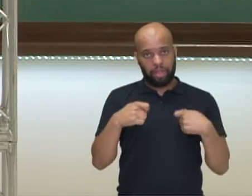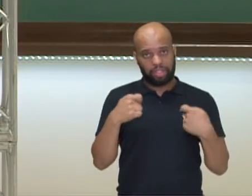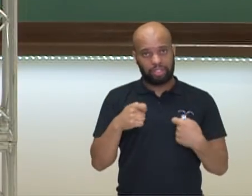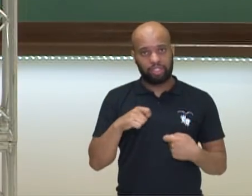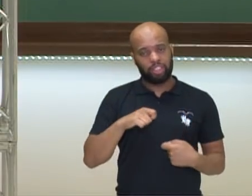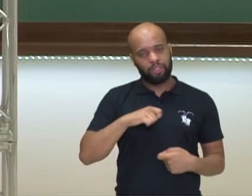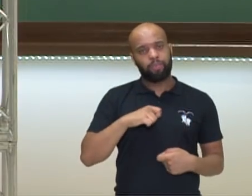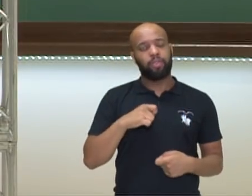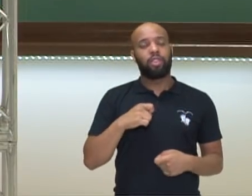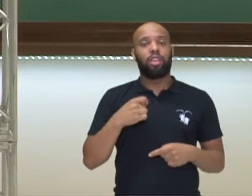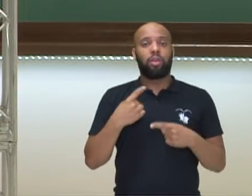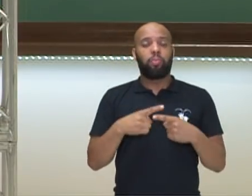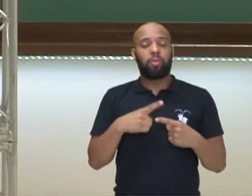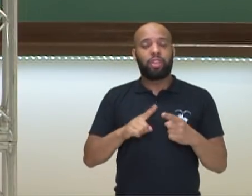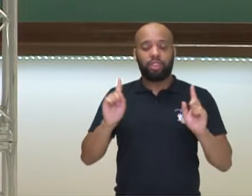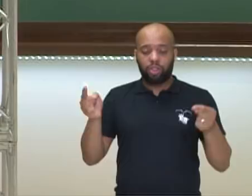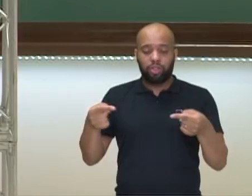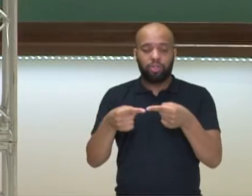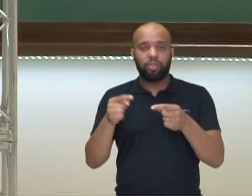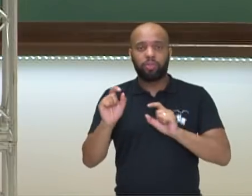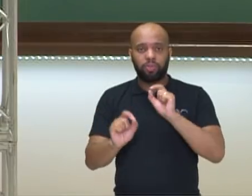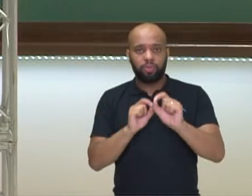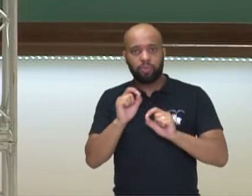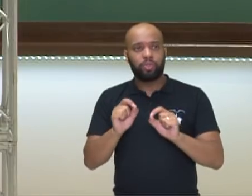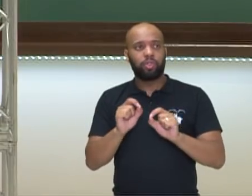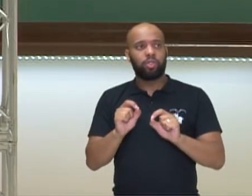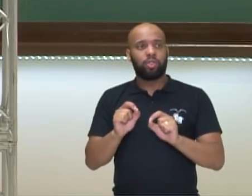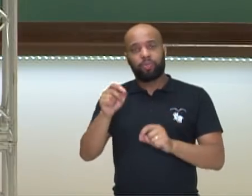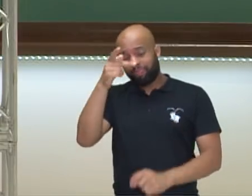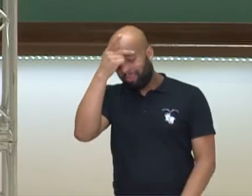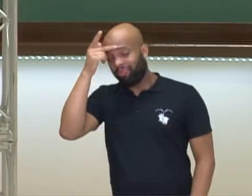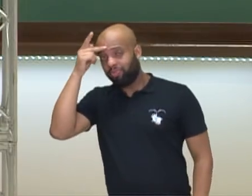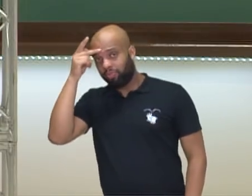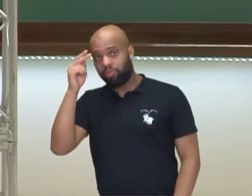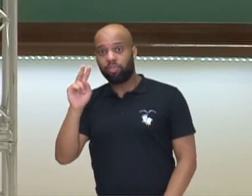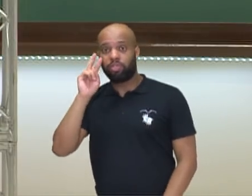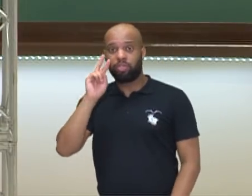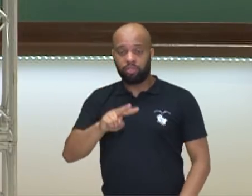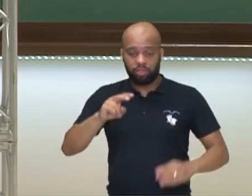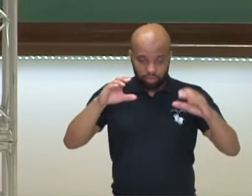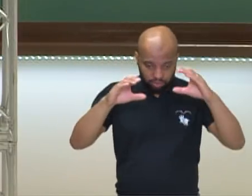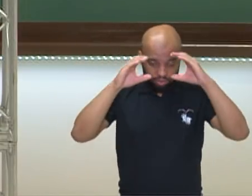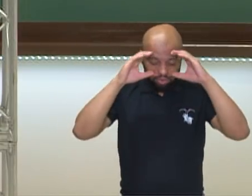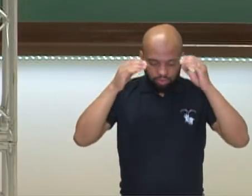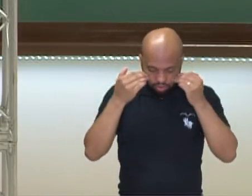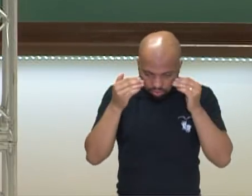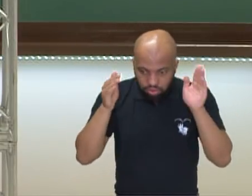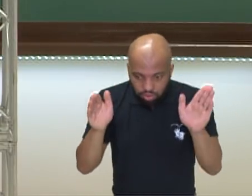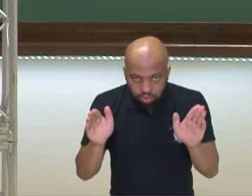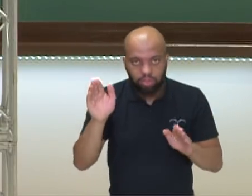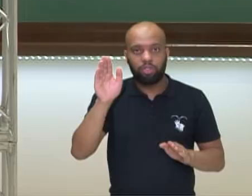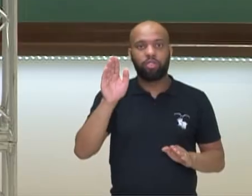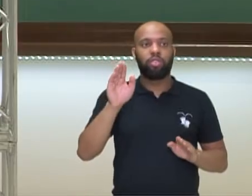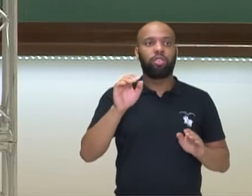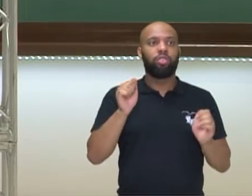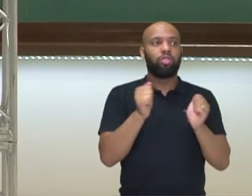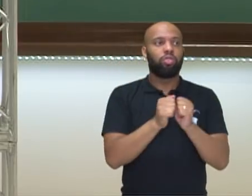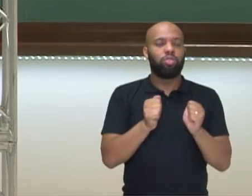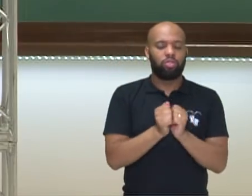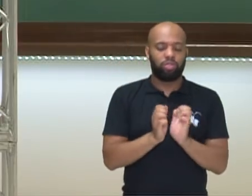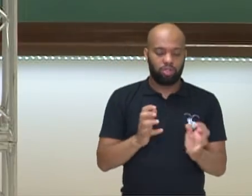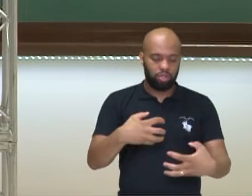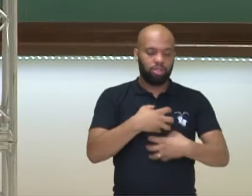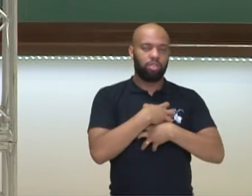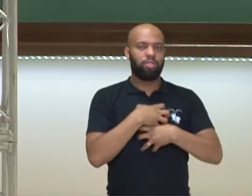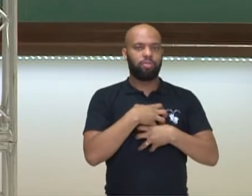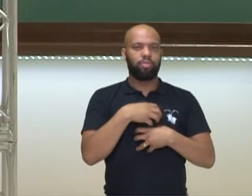sempre combinando aquilo que o usuário está vendo com o que ele está